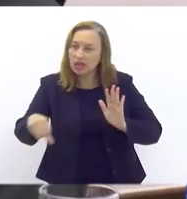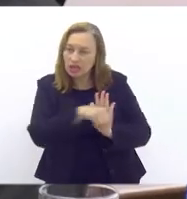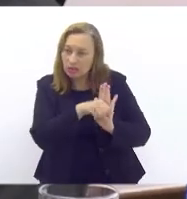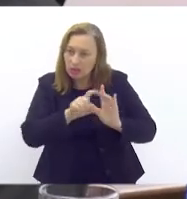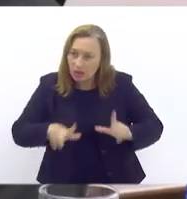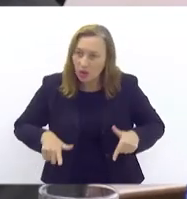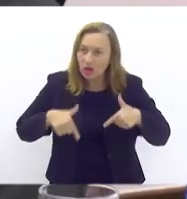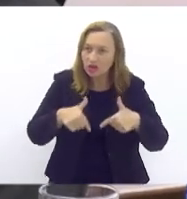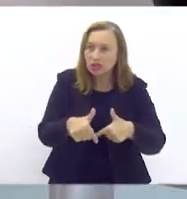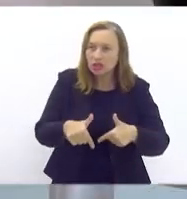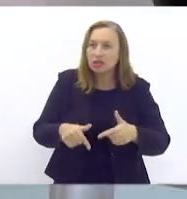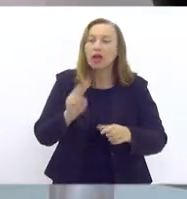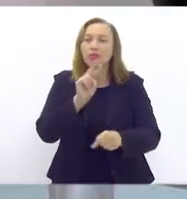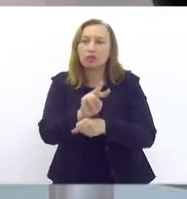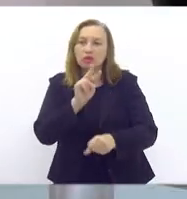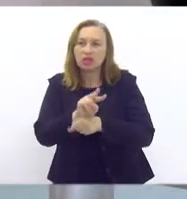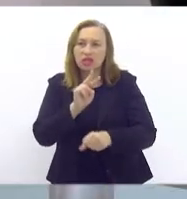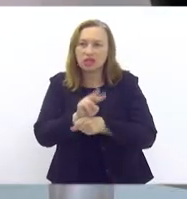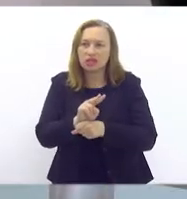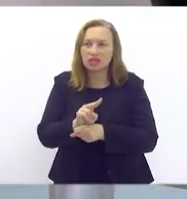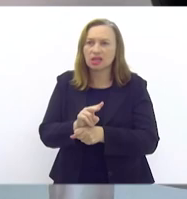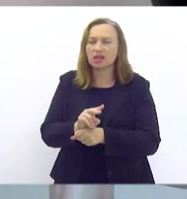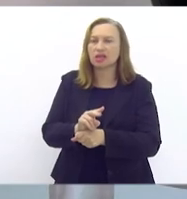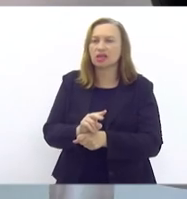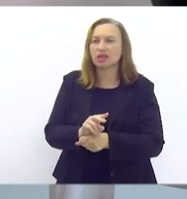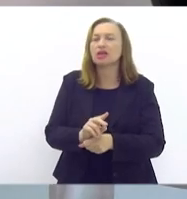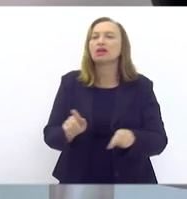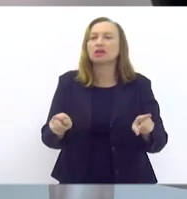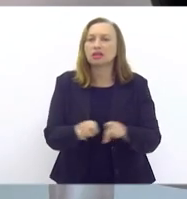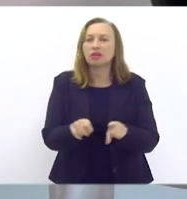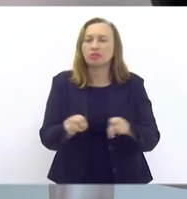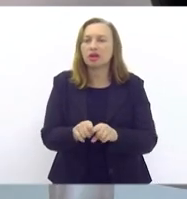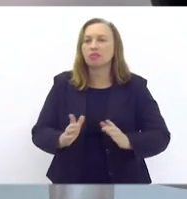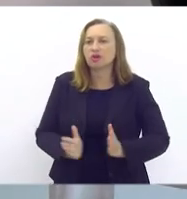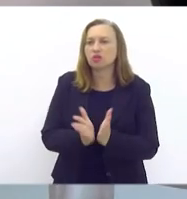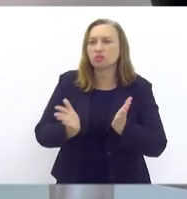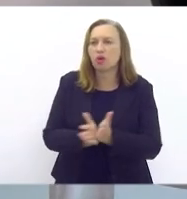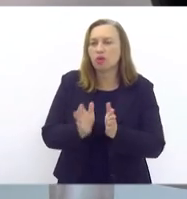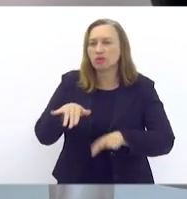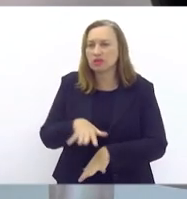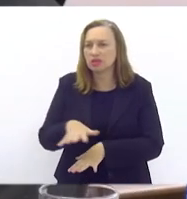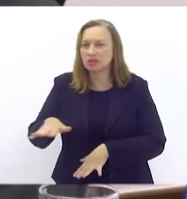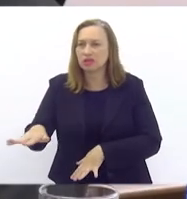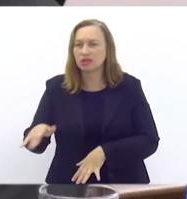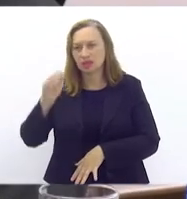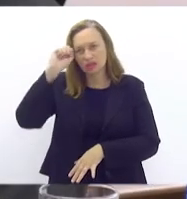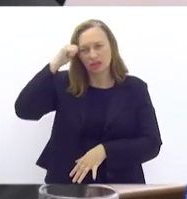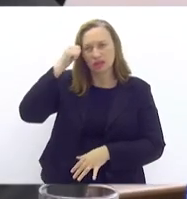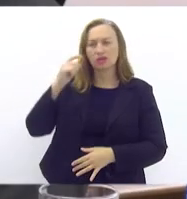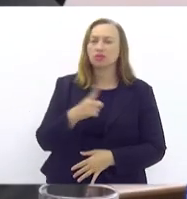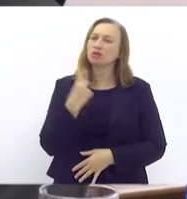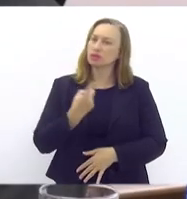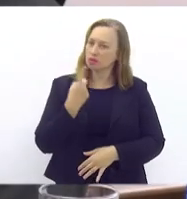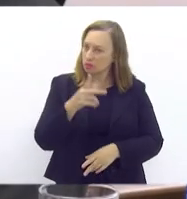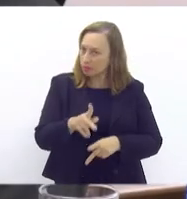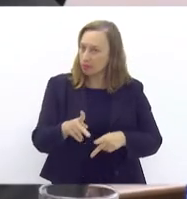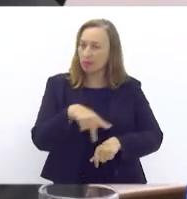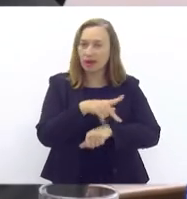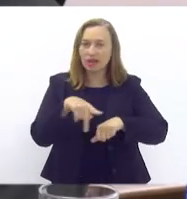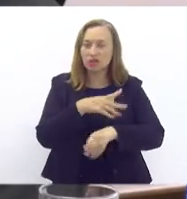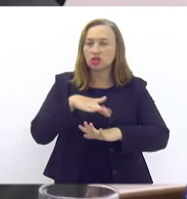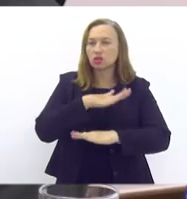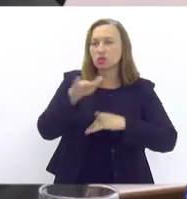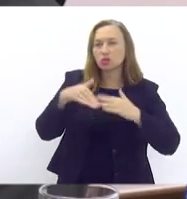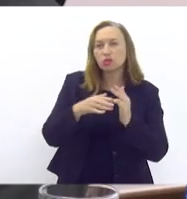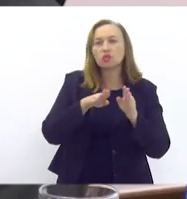as garantias também para as comunidades periféricas e pobres e negras do nosso país é isso que a gente quer que todo mundo tem os